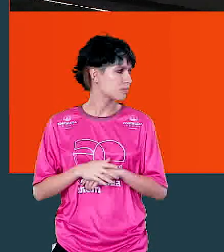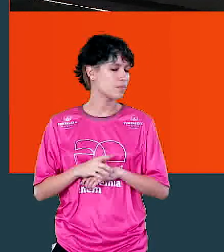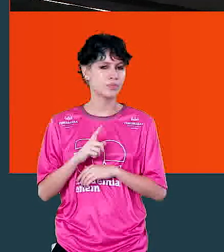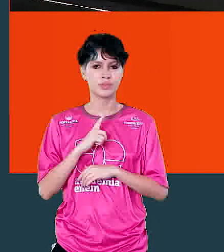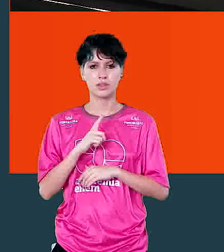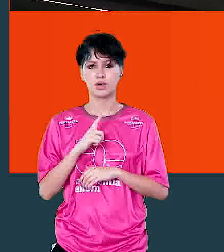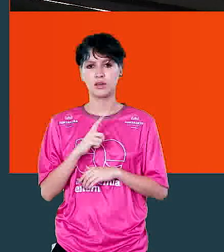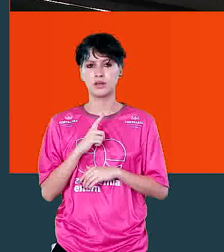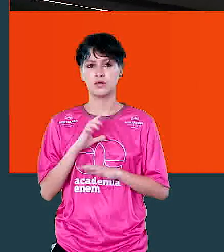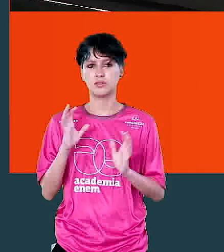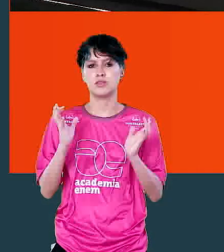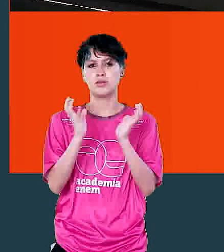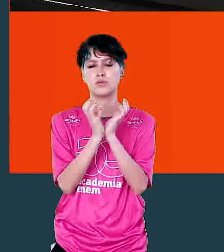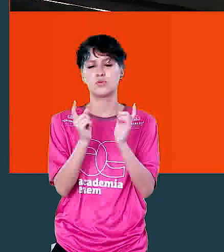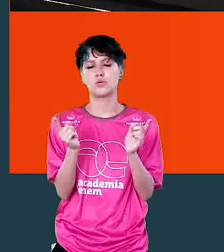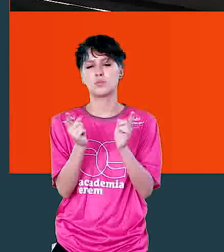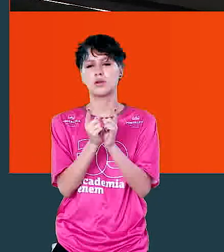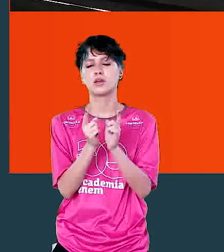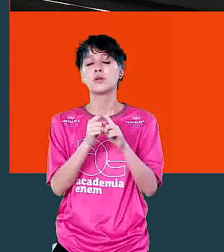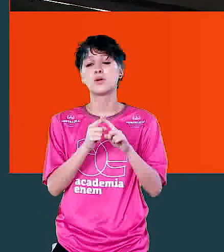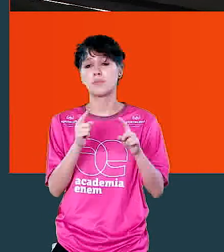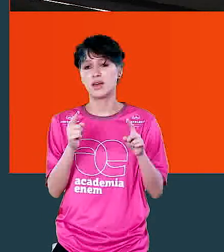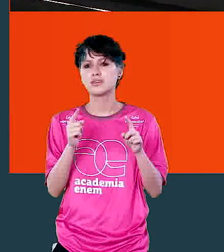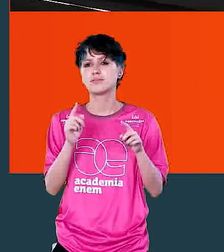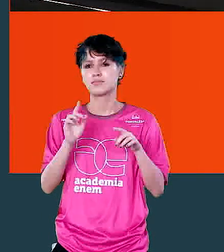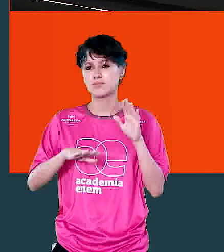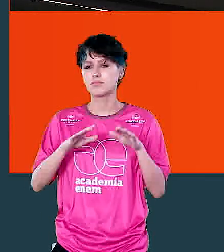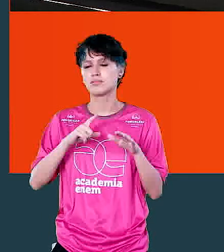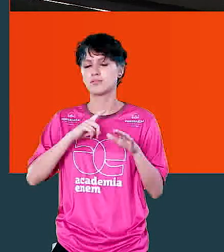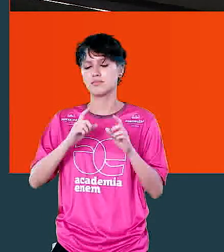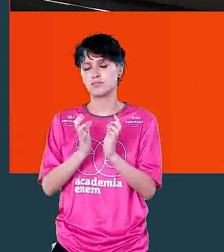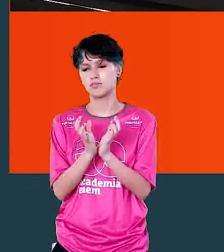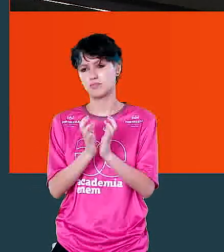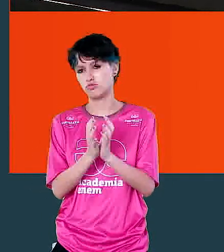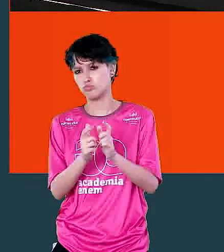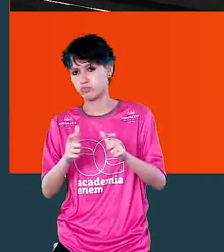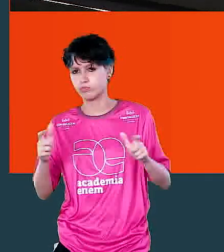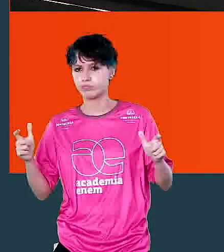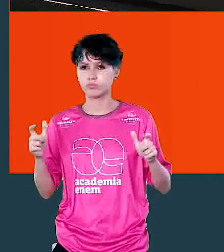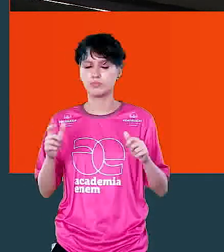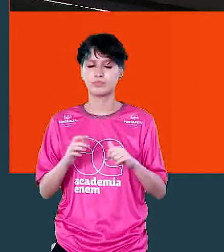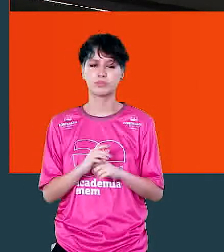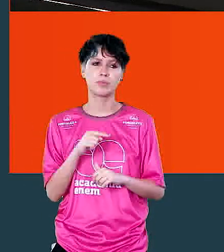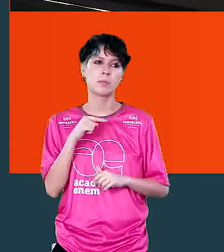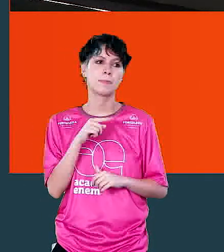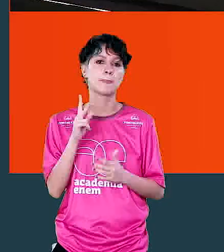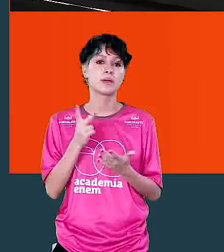cadeias enormes. A gente vai ver daqui a pouco isso. O outro erro que está nesse item aí,